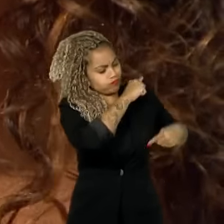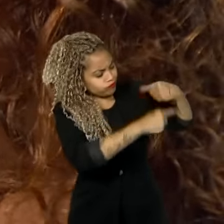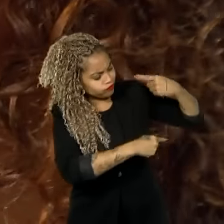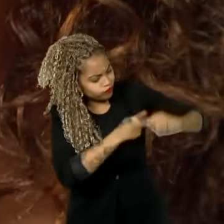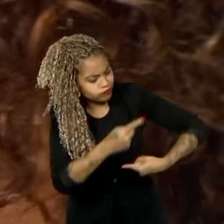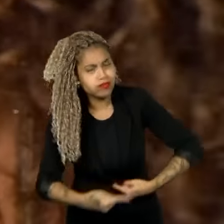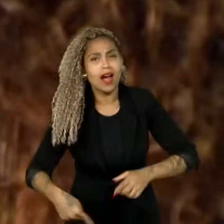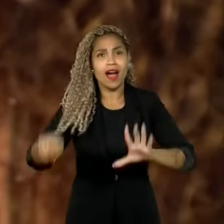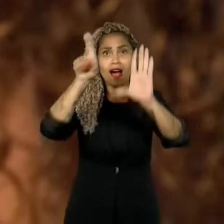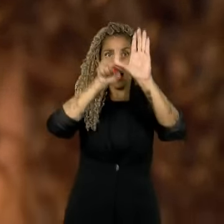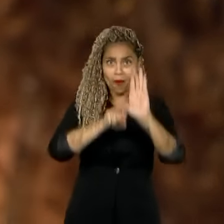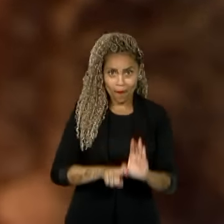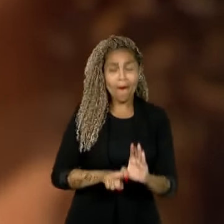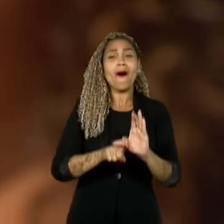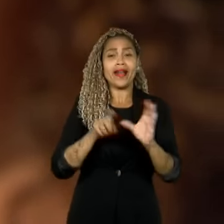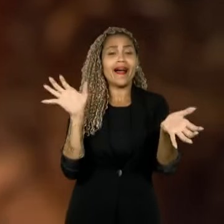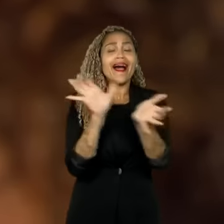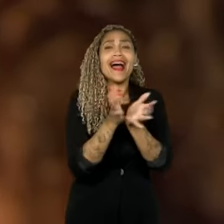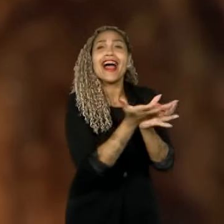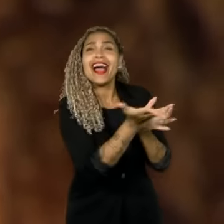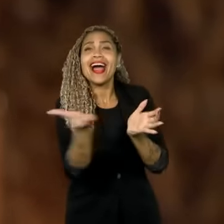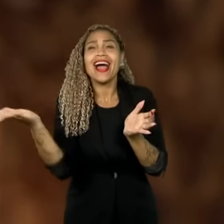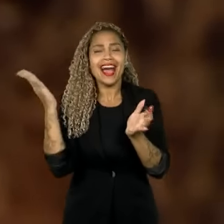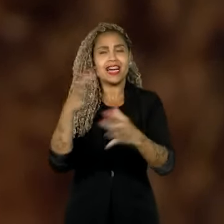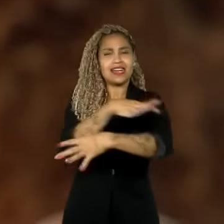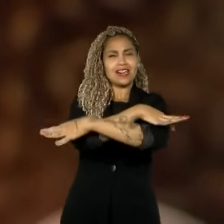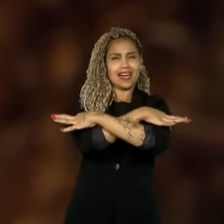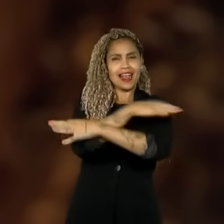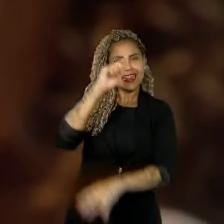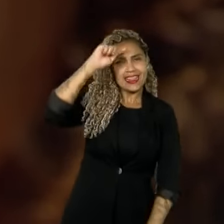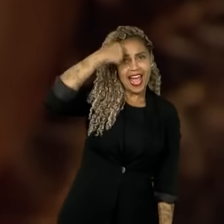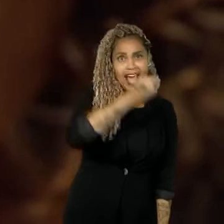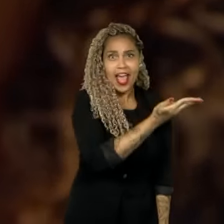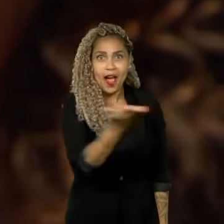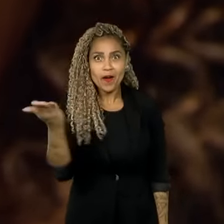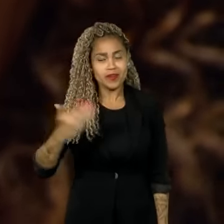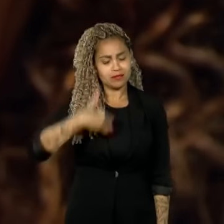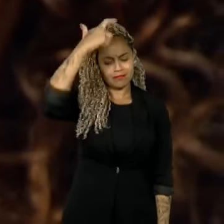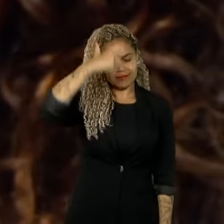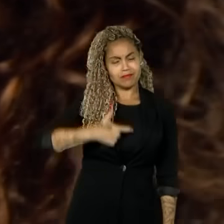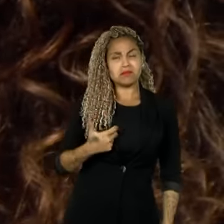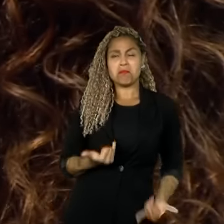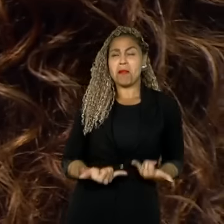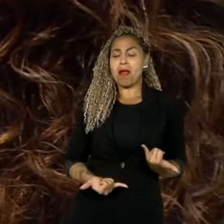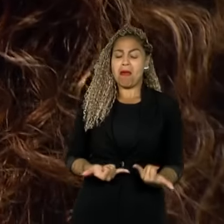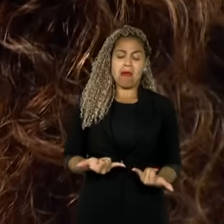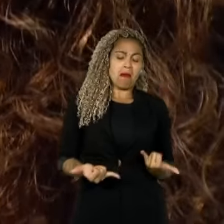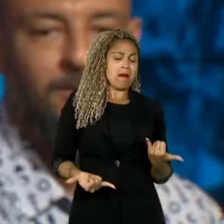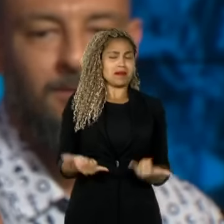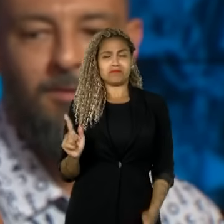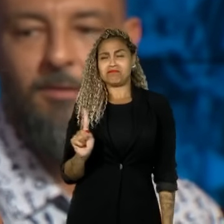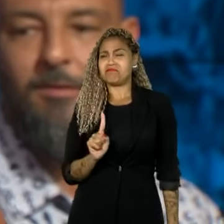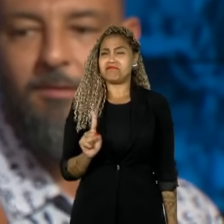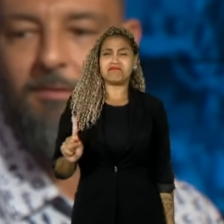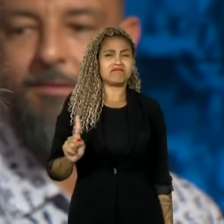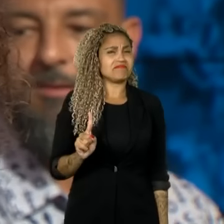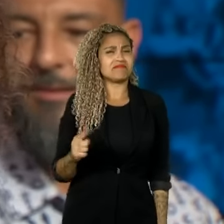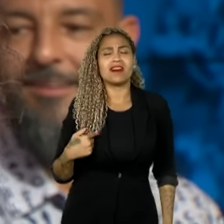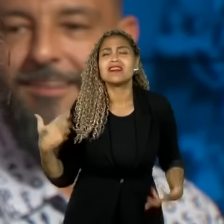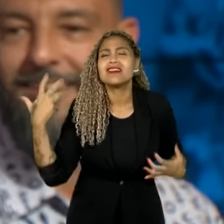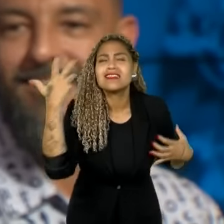de Angola, de Queto e Nagô. Não sou de brincadeira,